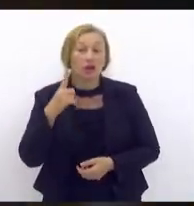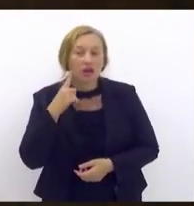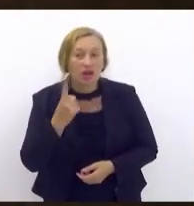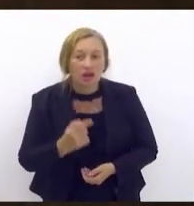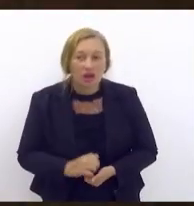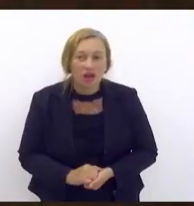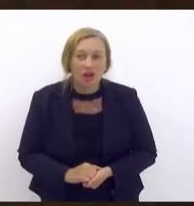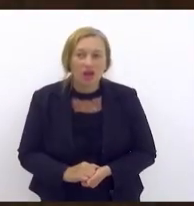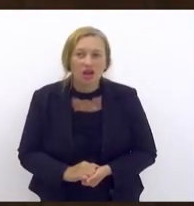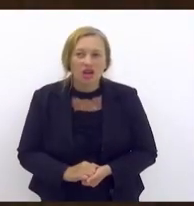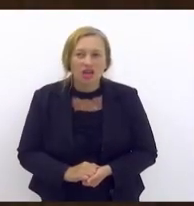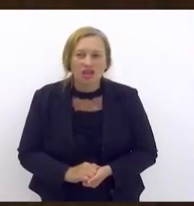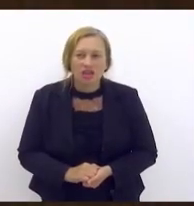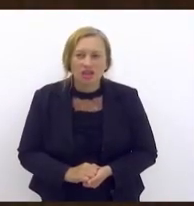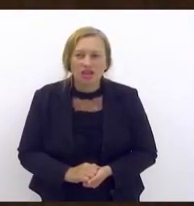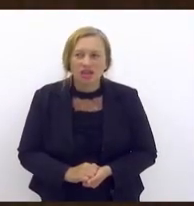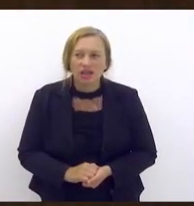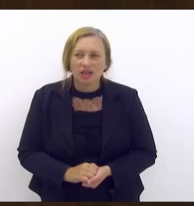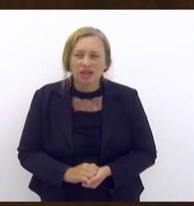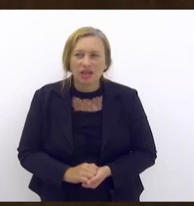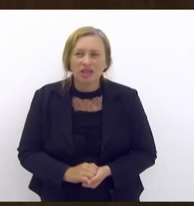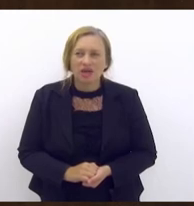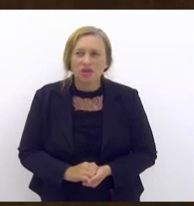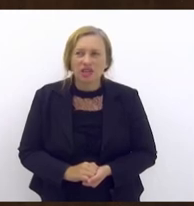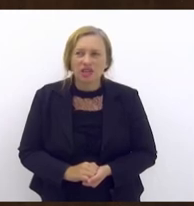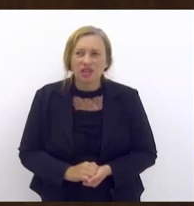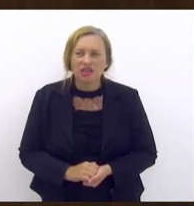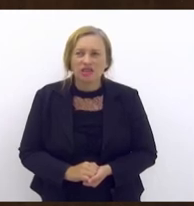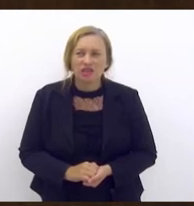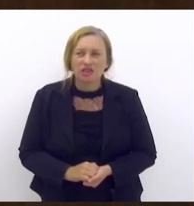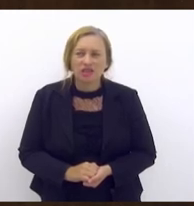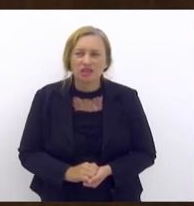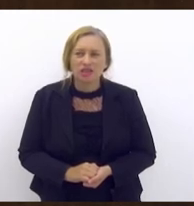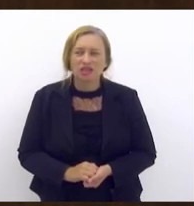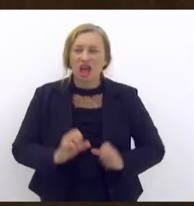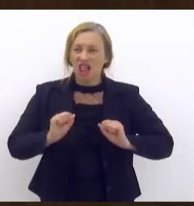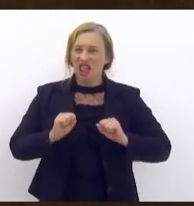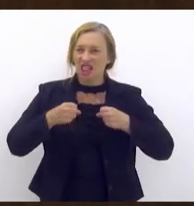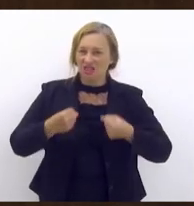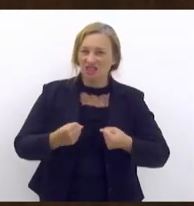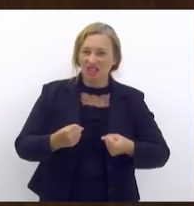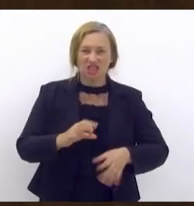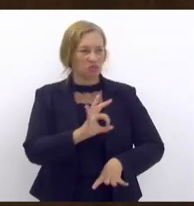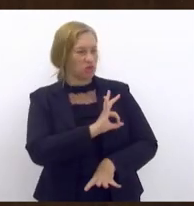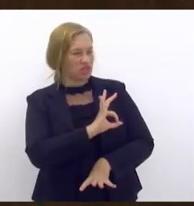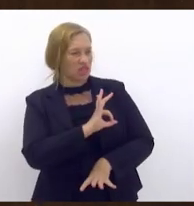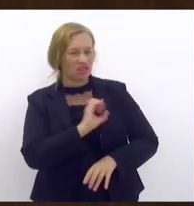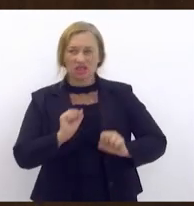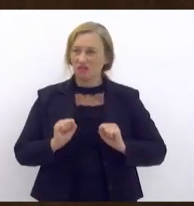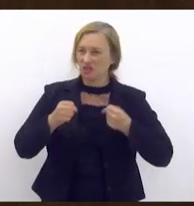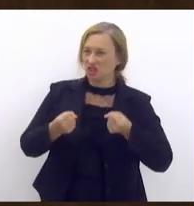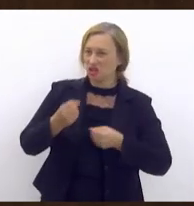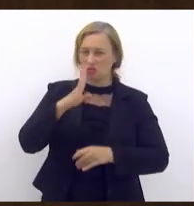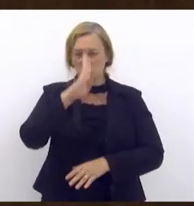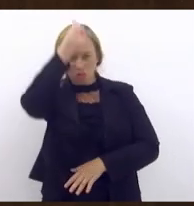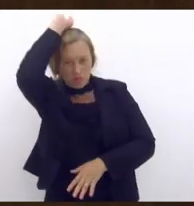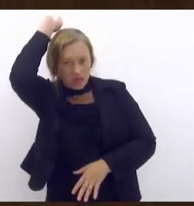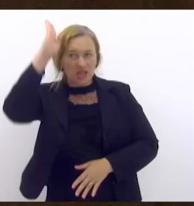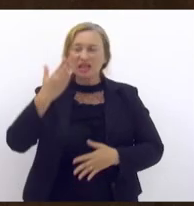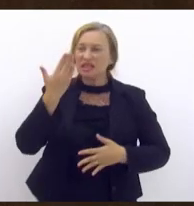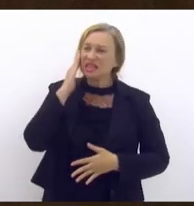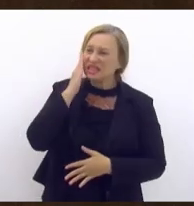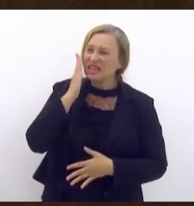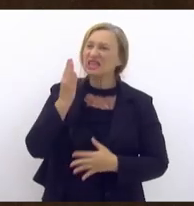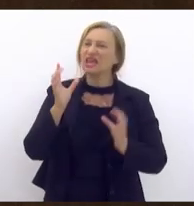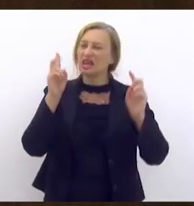Jacarepaguá, no Rio de Janeiro. É um bairro que a tal da Polícia Mineira é formada por policiais, por bombeiros, trouxe tranquilidade para a